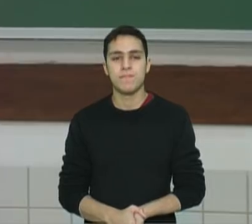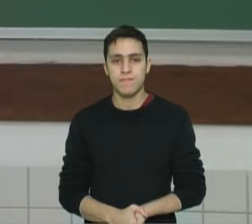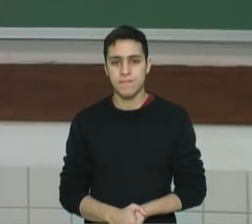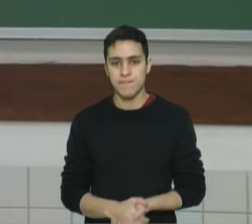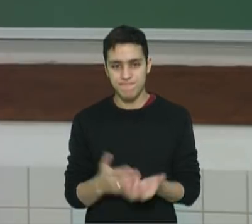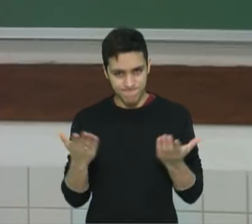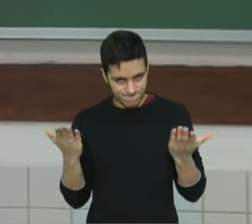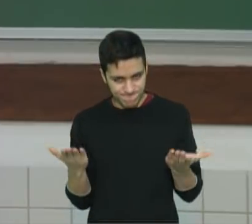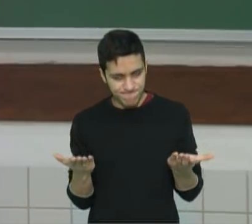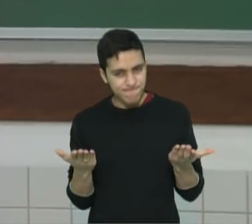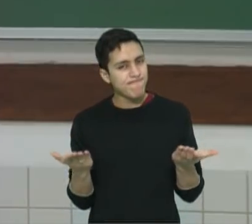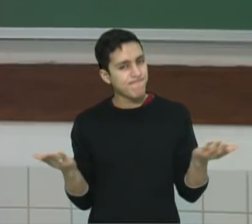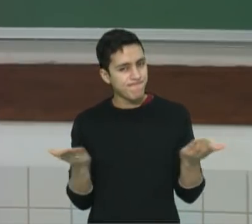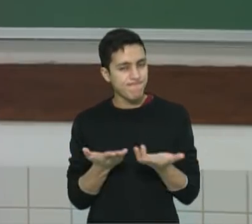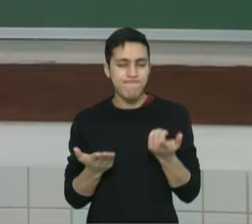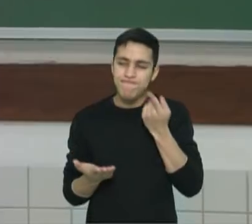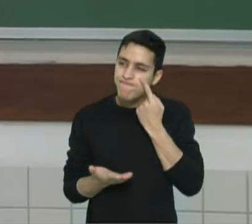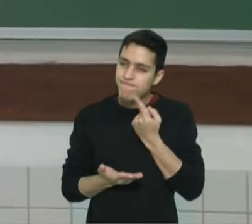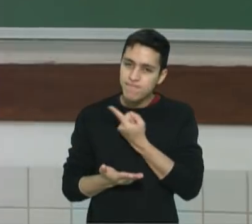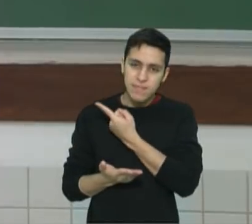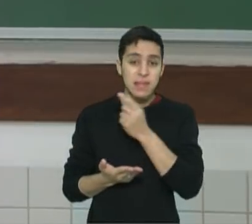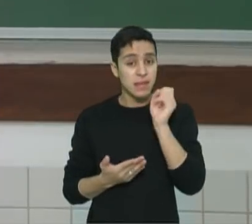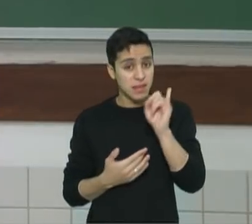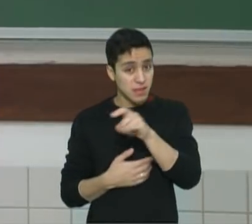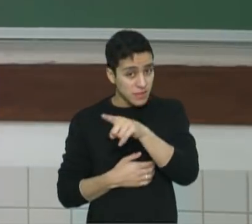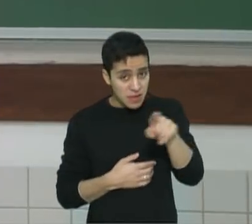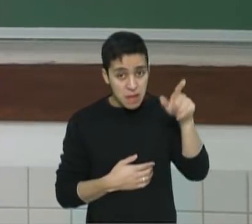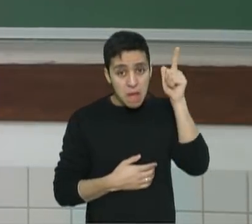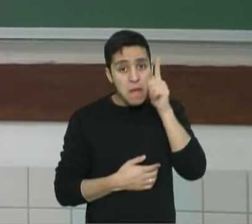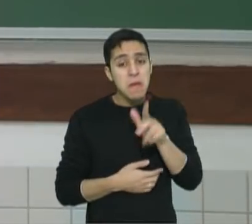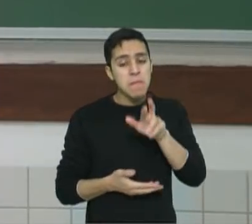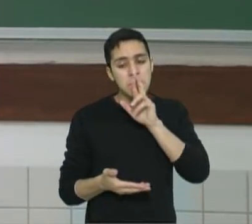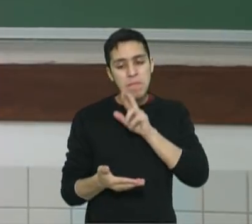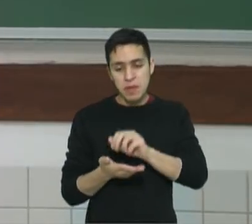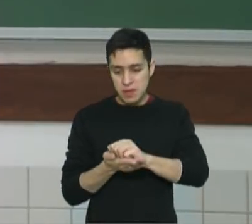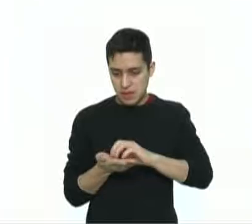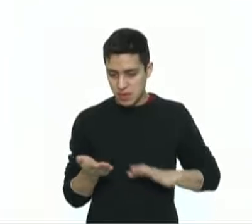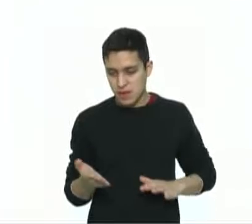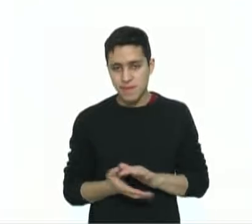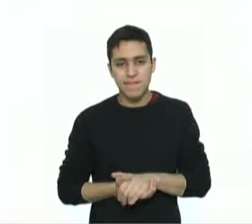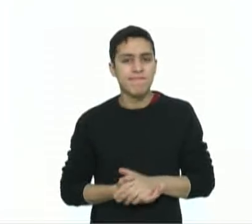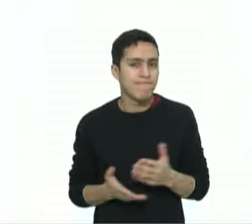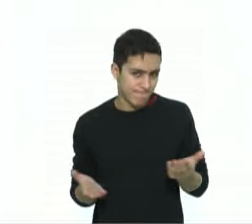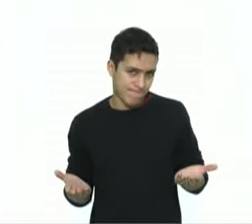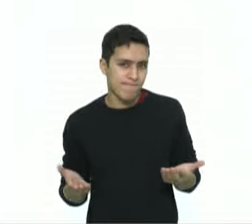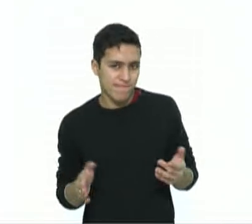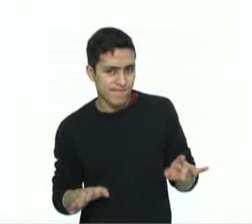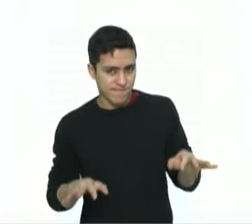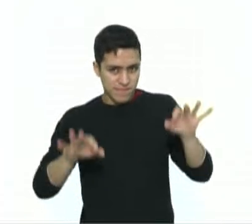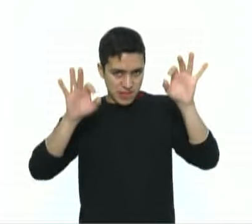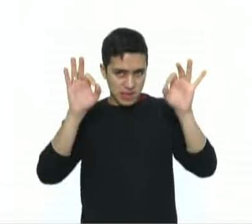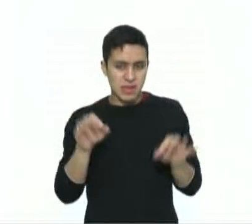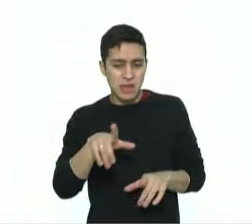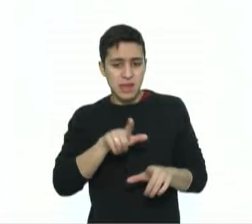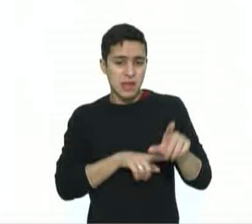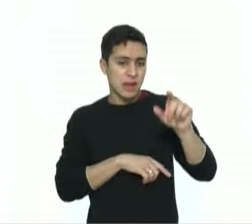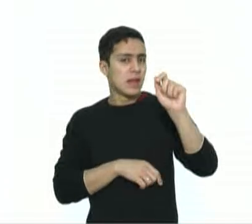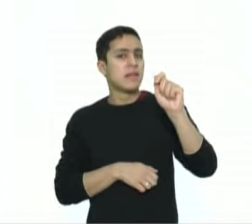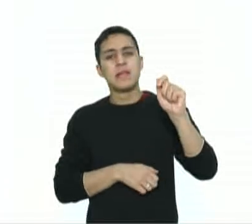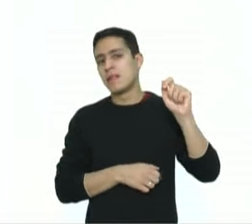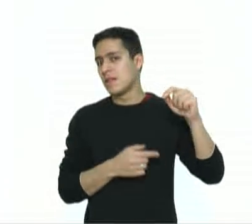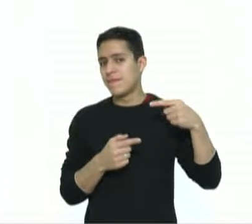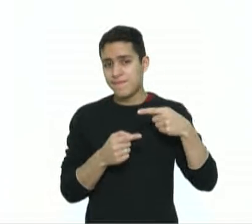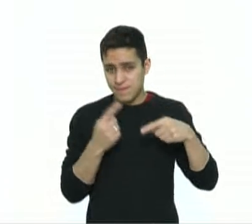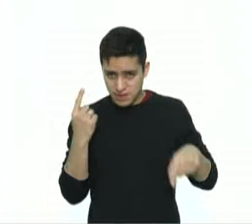Vamos lá, pessoal, ver então se vocês conseguiram acertar a atividade. Logicamente, a letra A não está